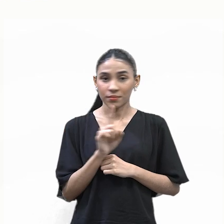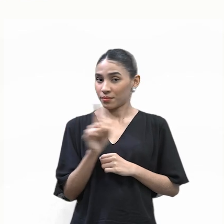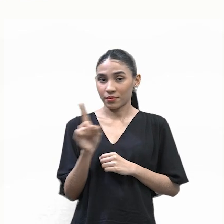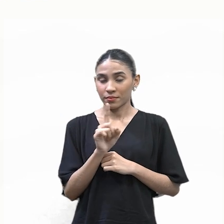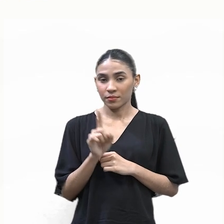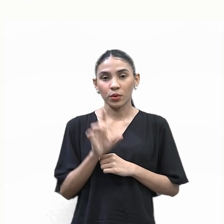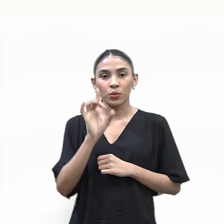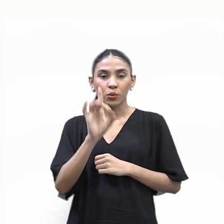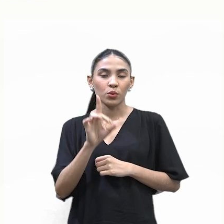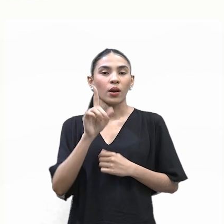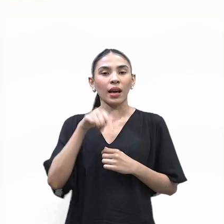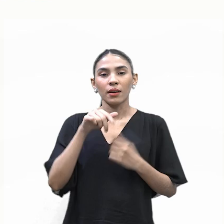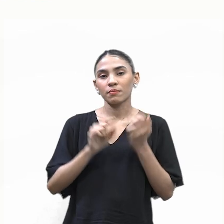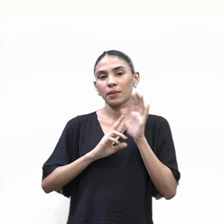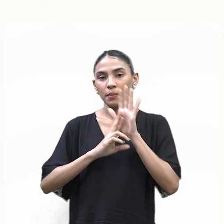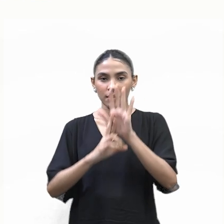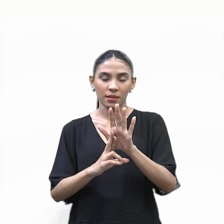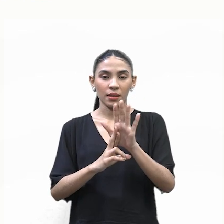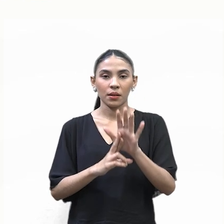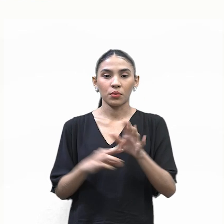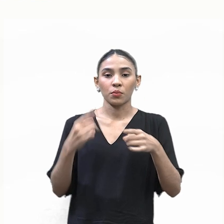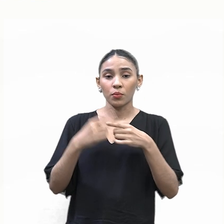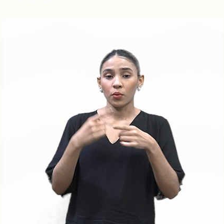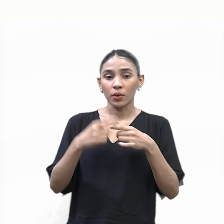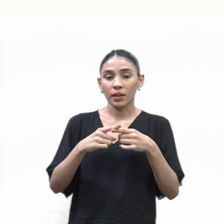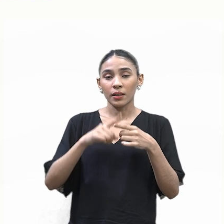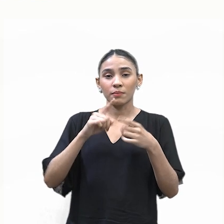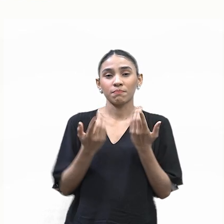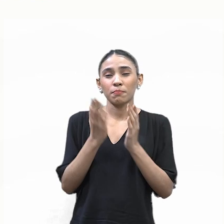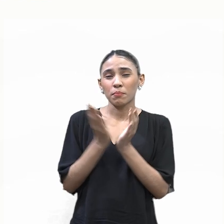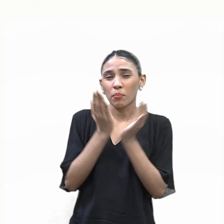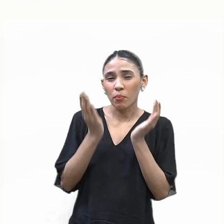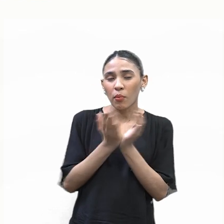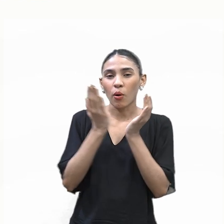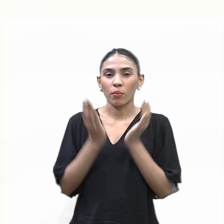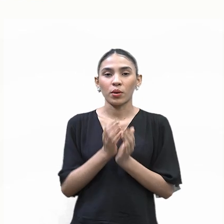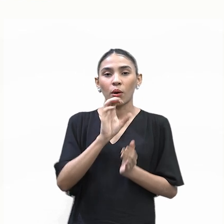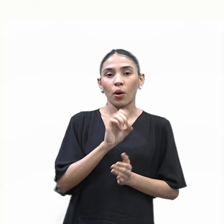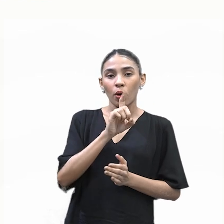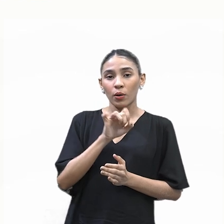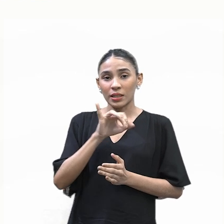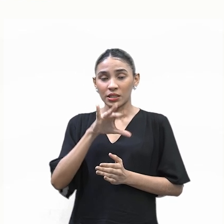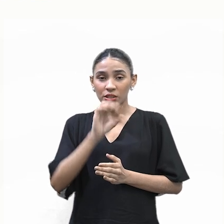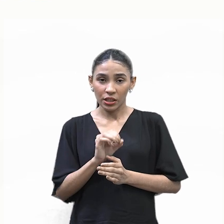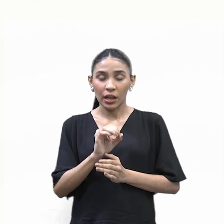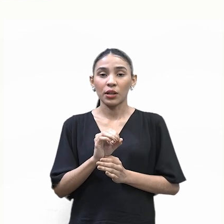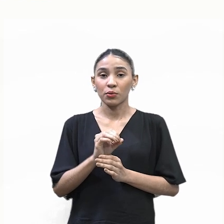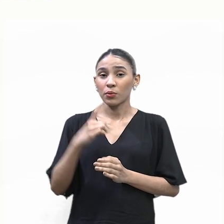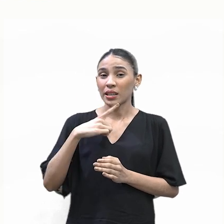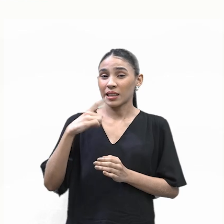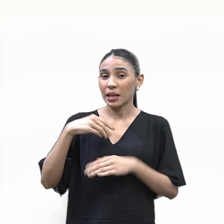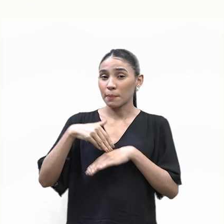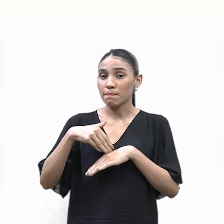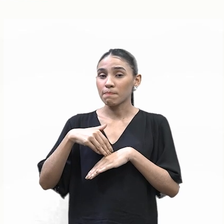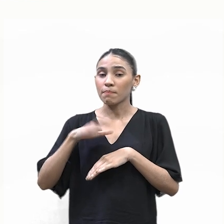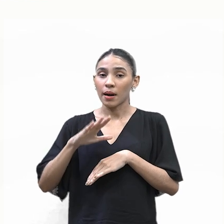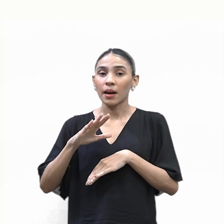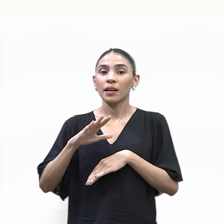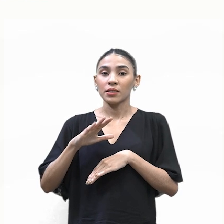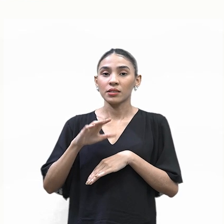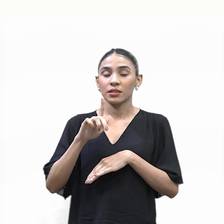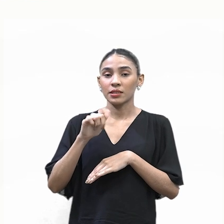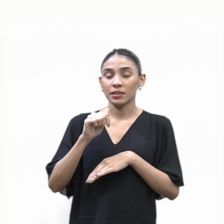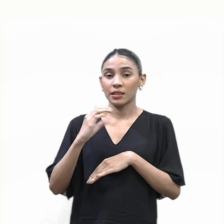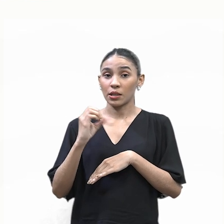está sendo representado assim porque ele está pobre de oxigênio e rico em gás carbônico. Então o sangue chega ao coração